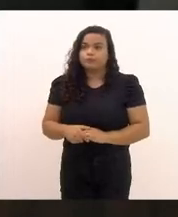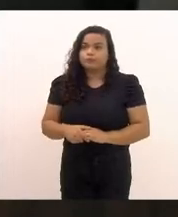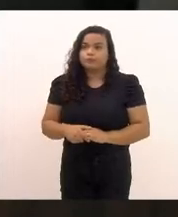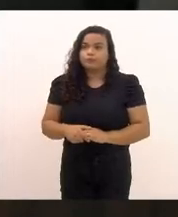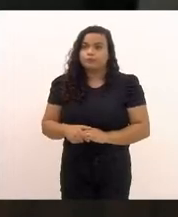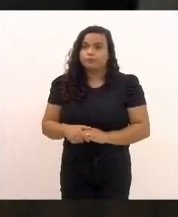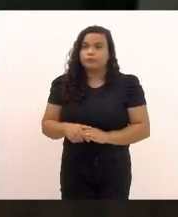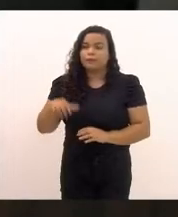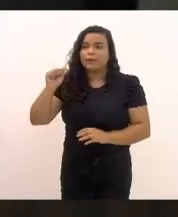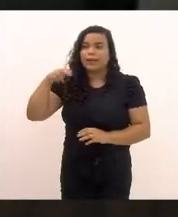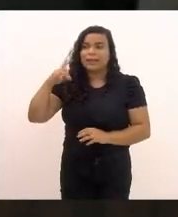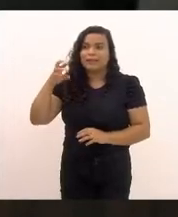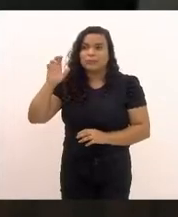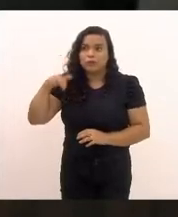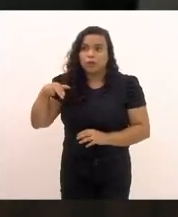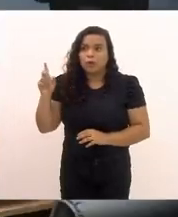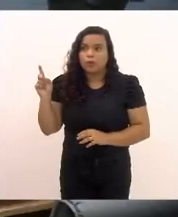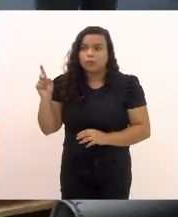Anderson Moraes. Eu também.